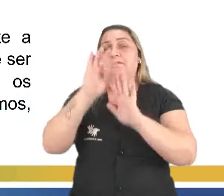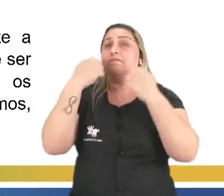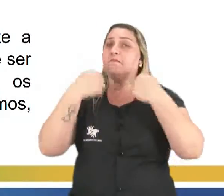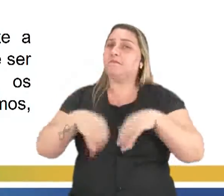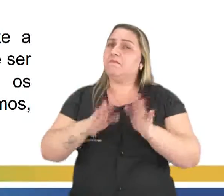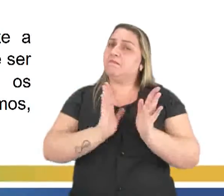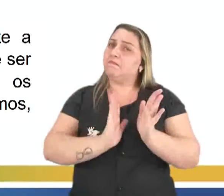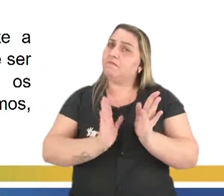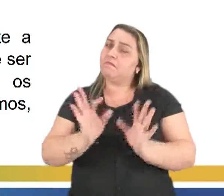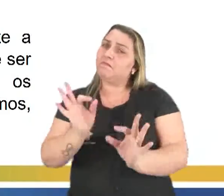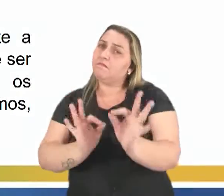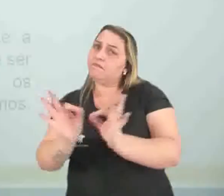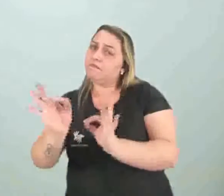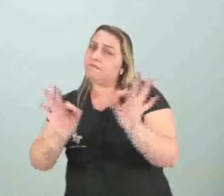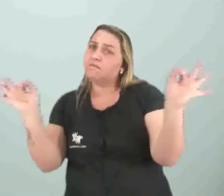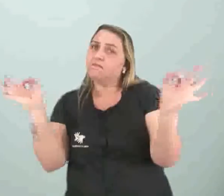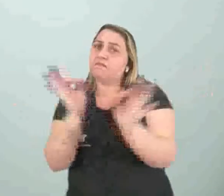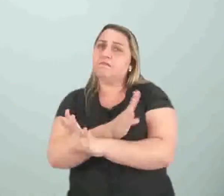devem se